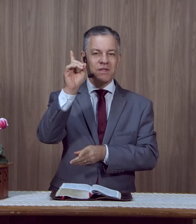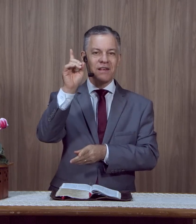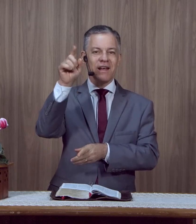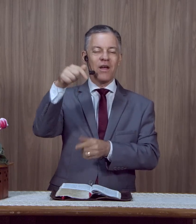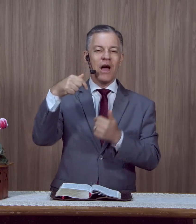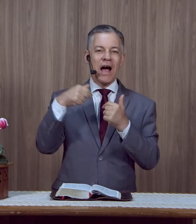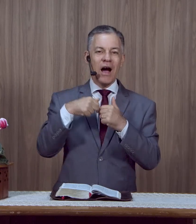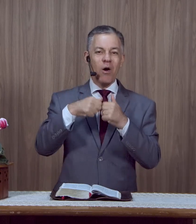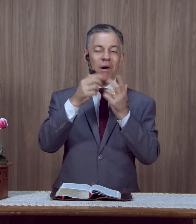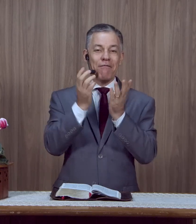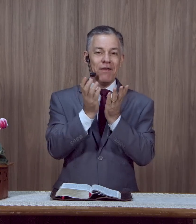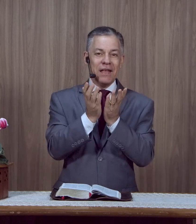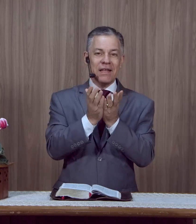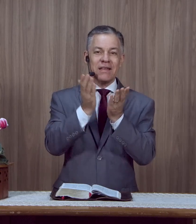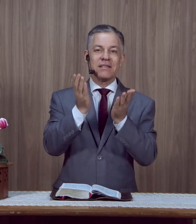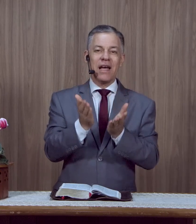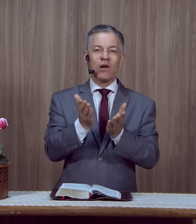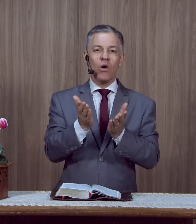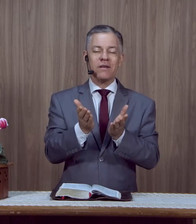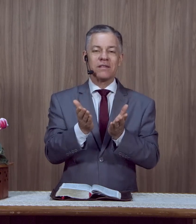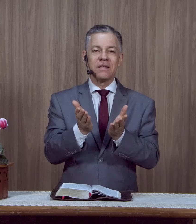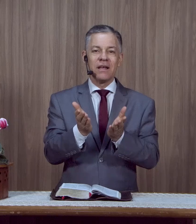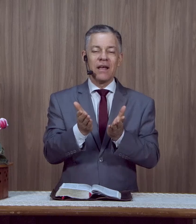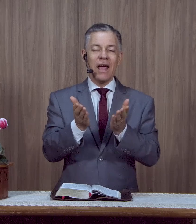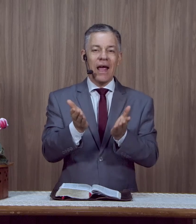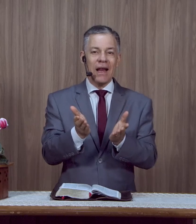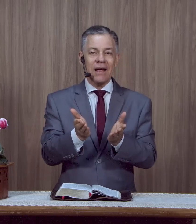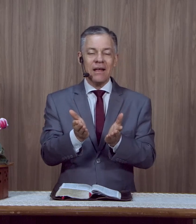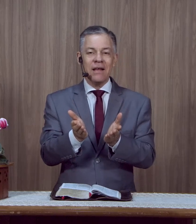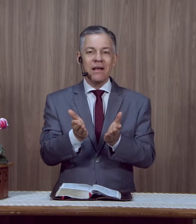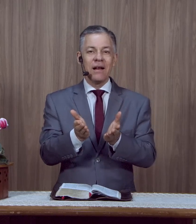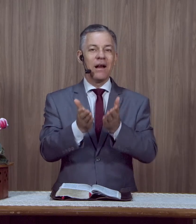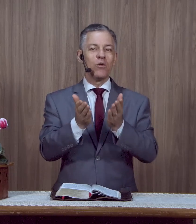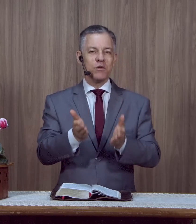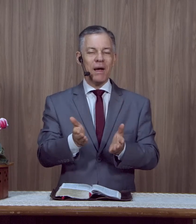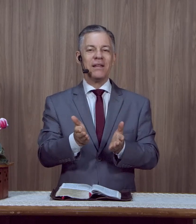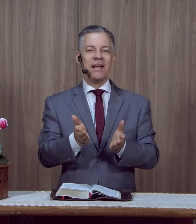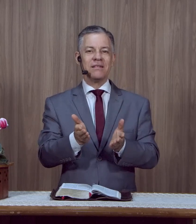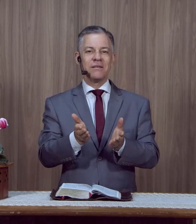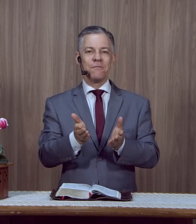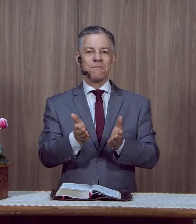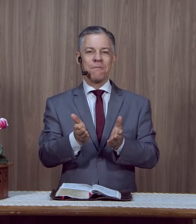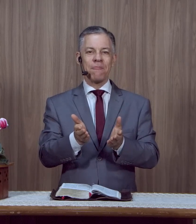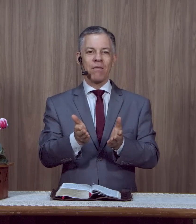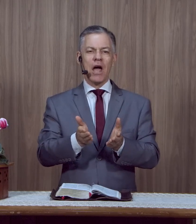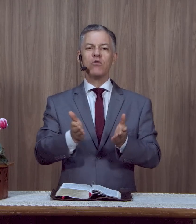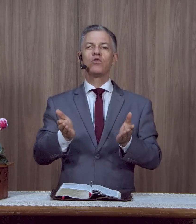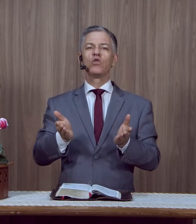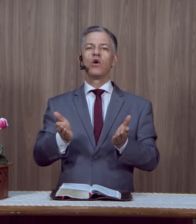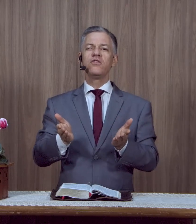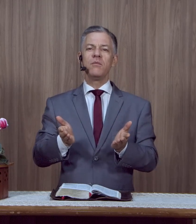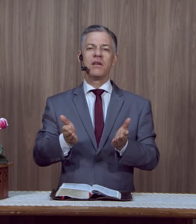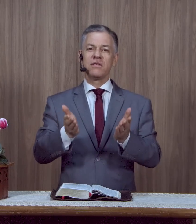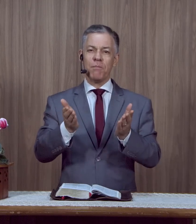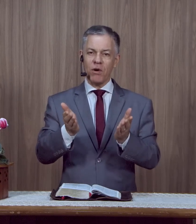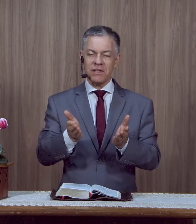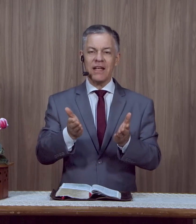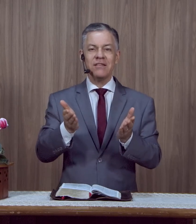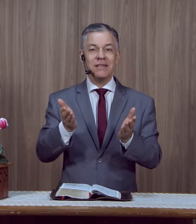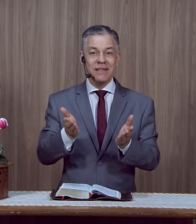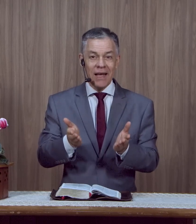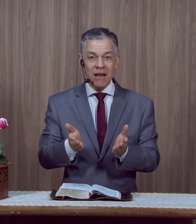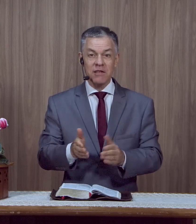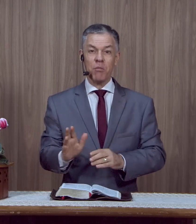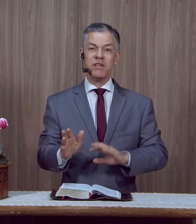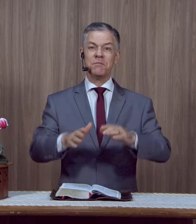deu, ou seja, a alma, a vida que está em nós, ela não nos pertence. Ah, eu sou dono de mim. Você pode